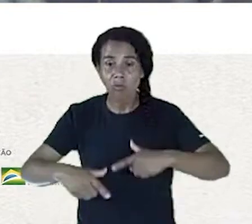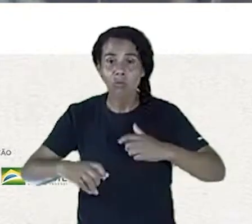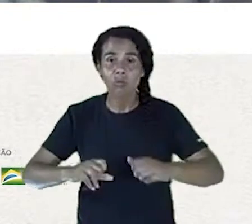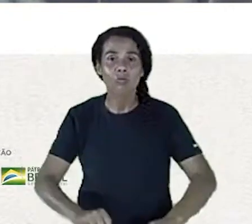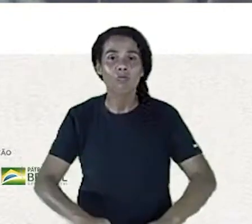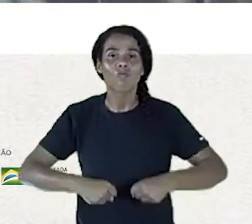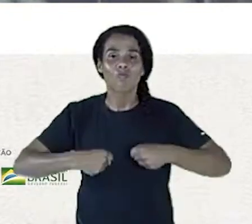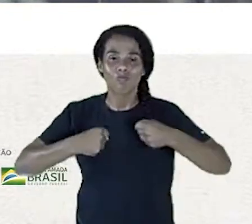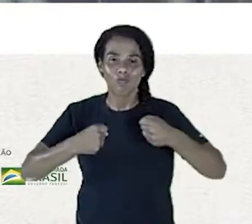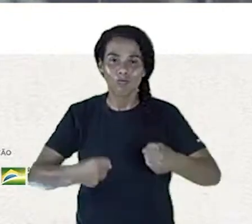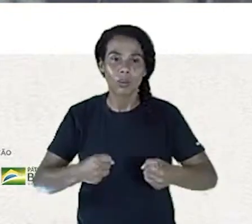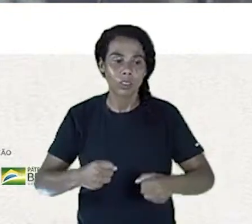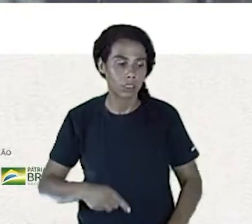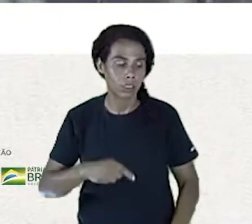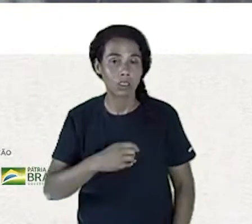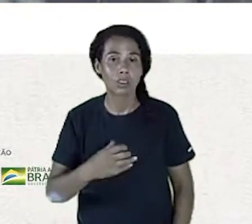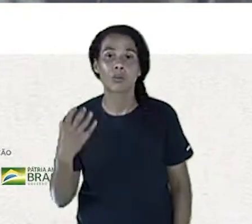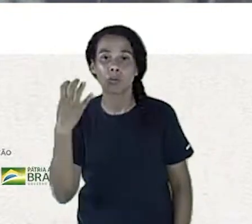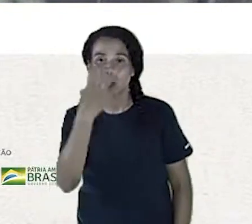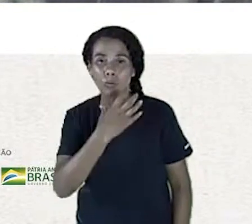da música popular brasileira.